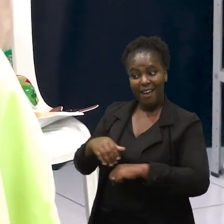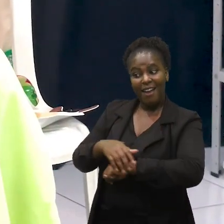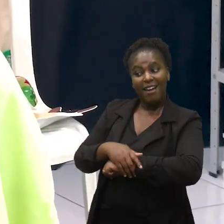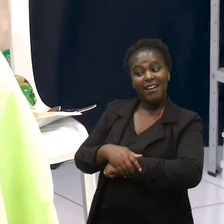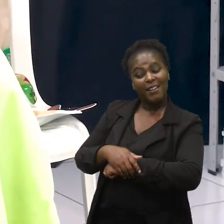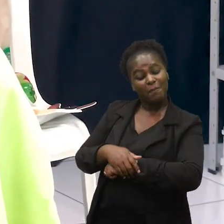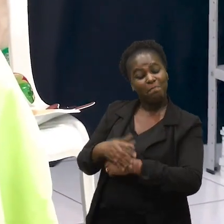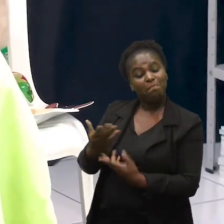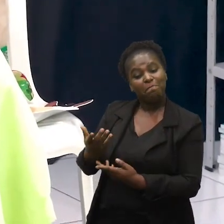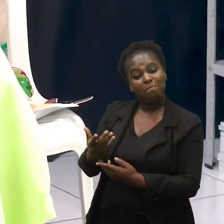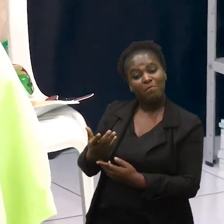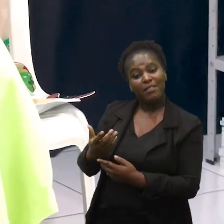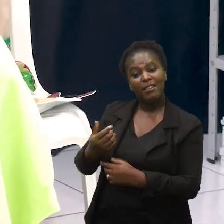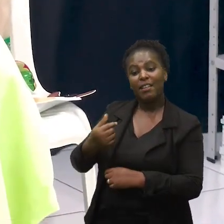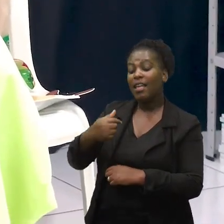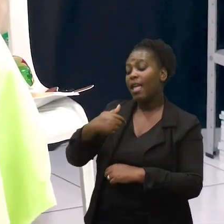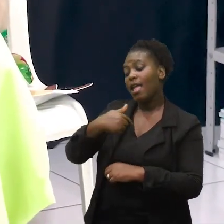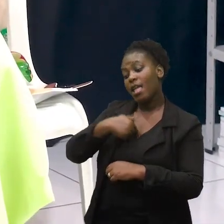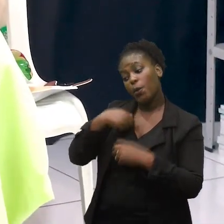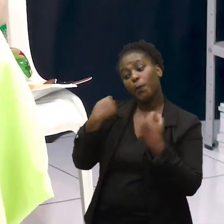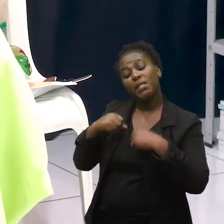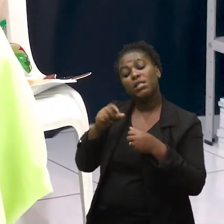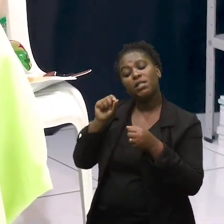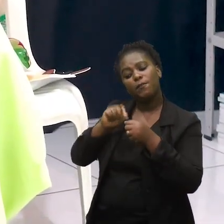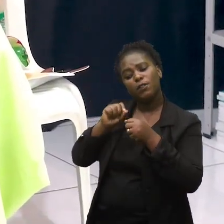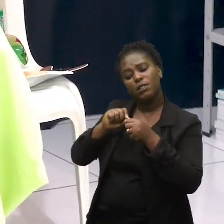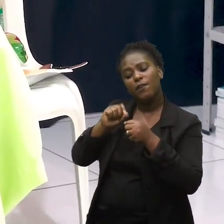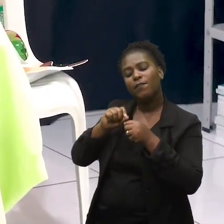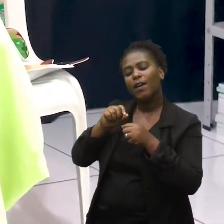eu preciso que você faça o seu som.